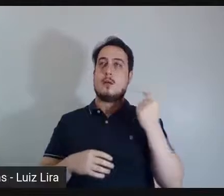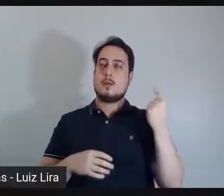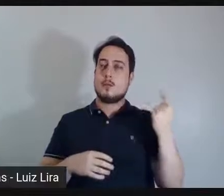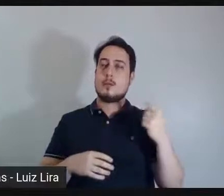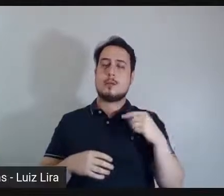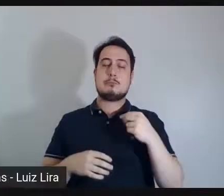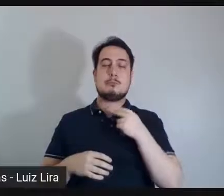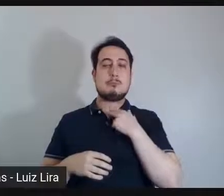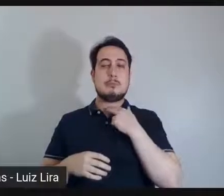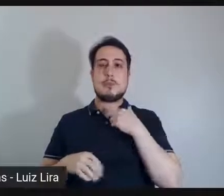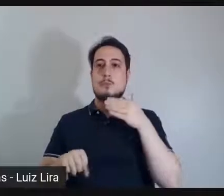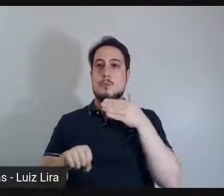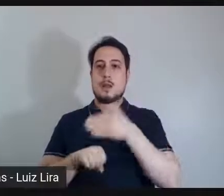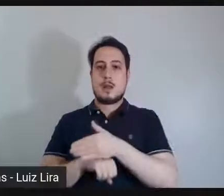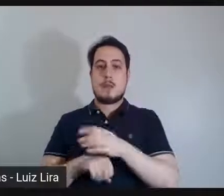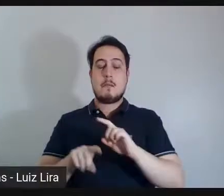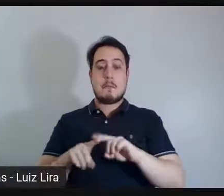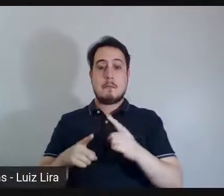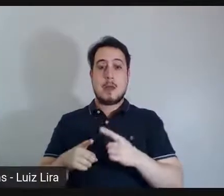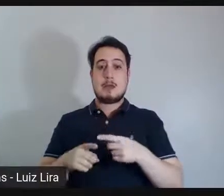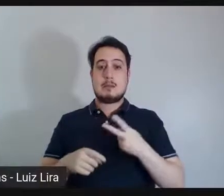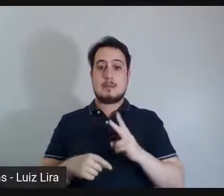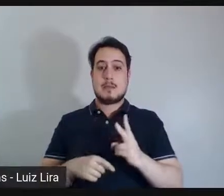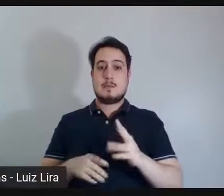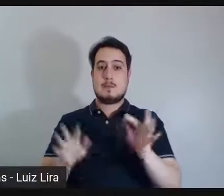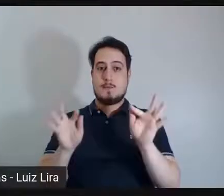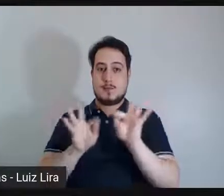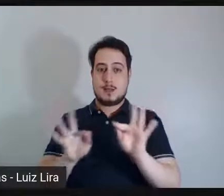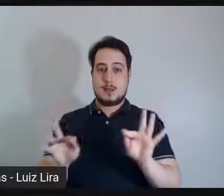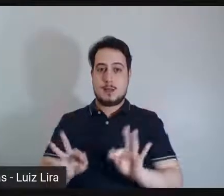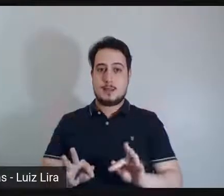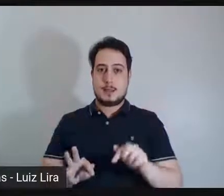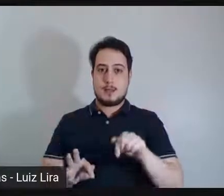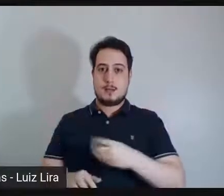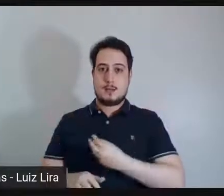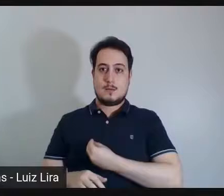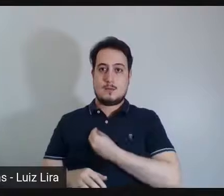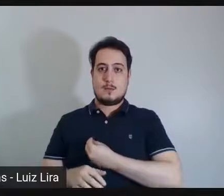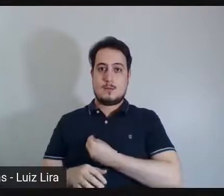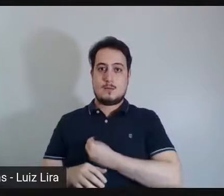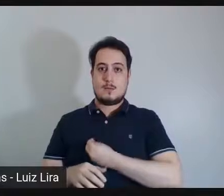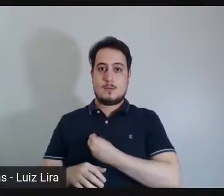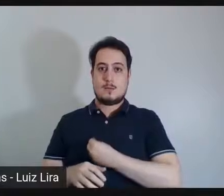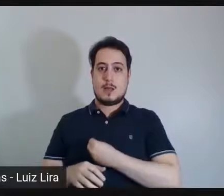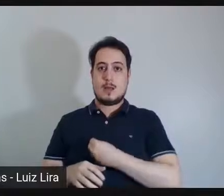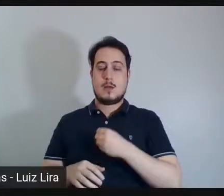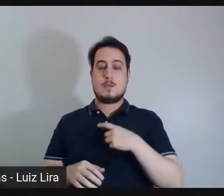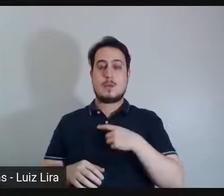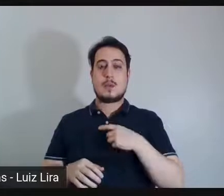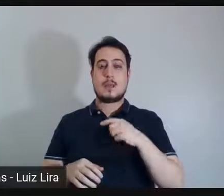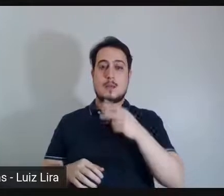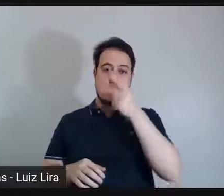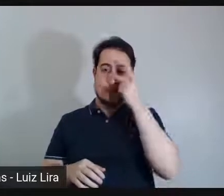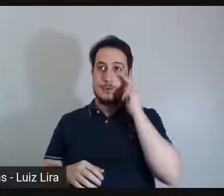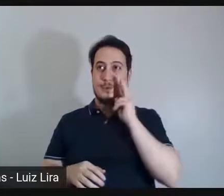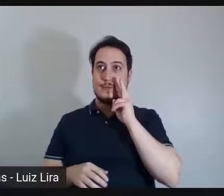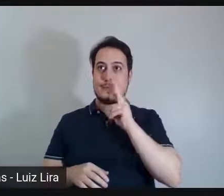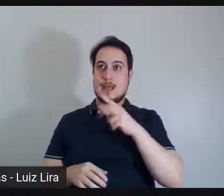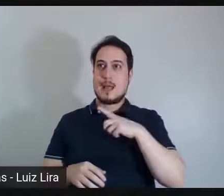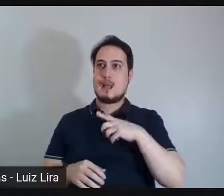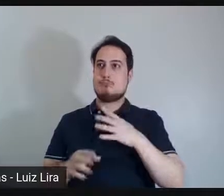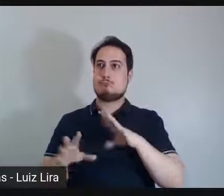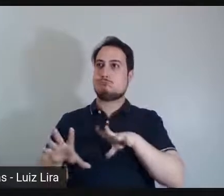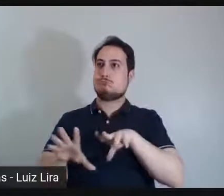participar, mas é sempre muito bom estar aqui porque o público é muito qualificado, né? Então a gente